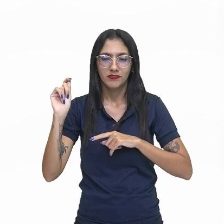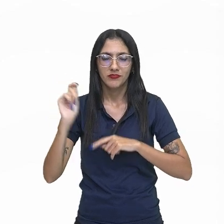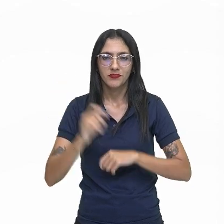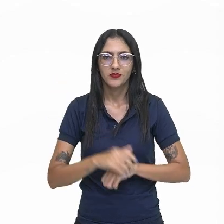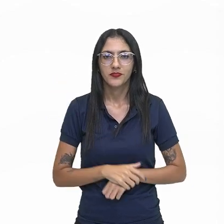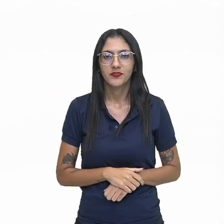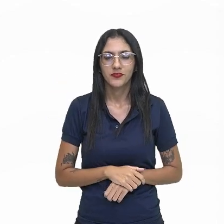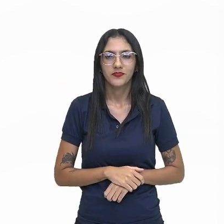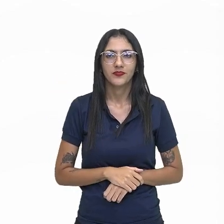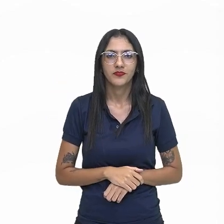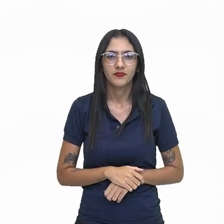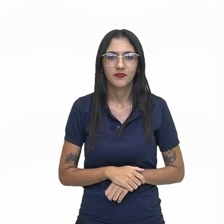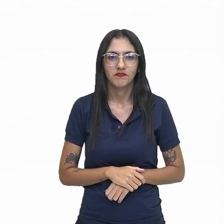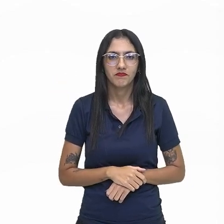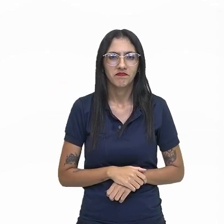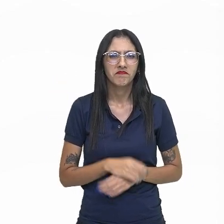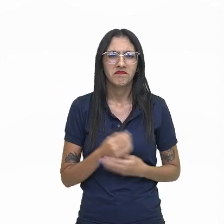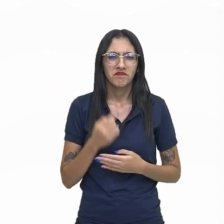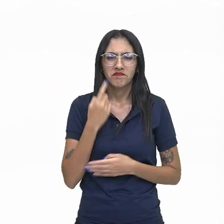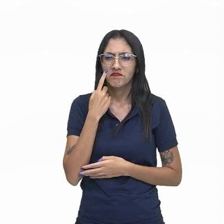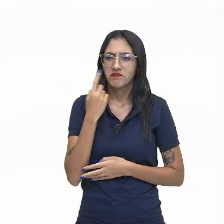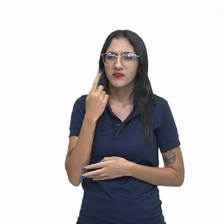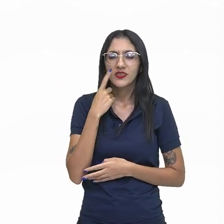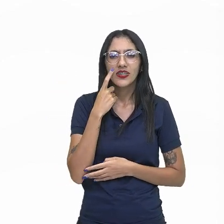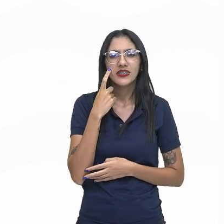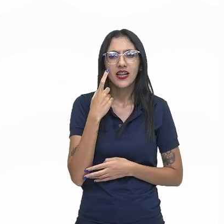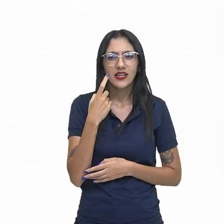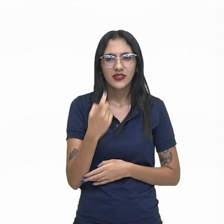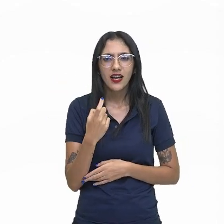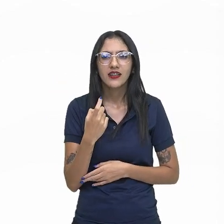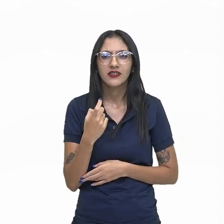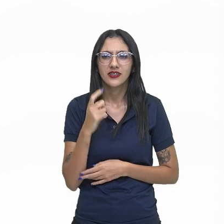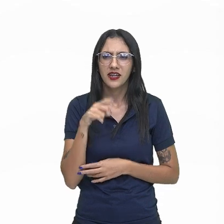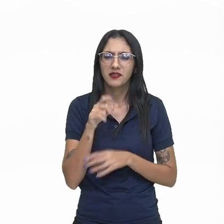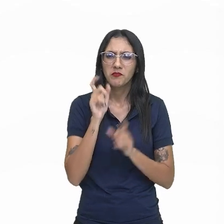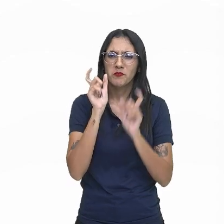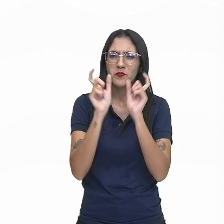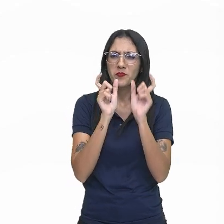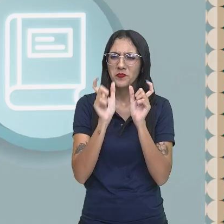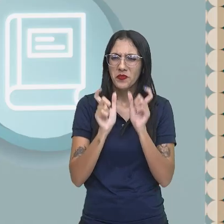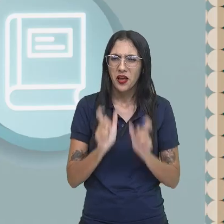Então, muito interessante essa